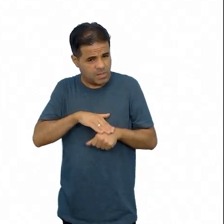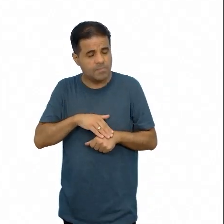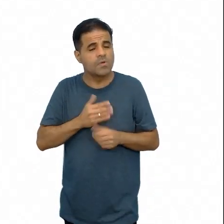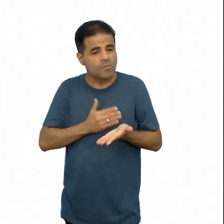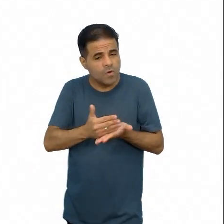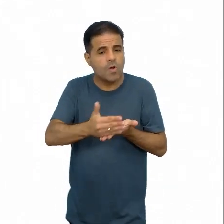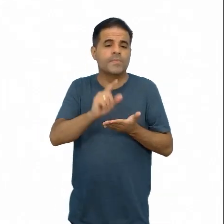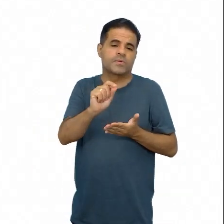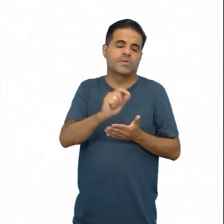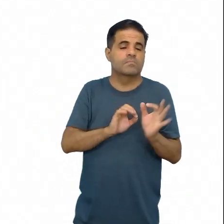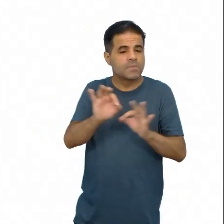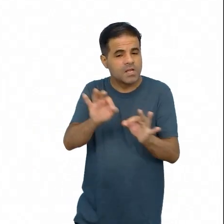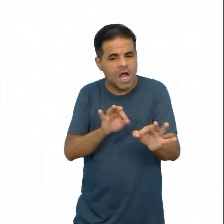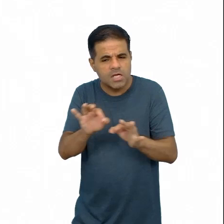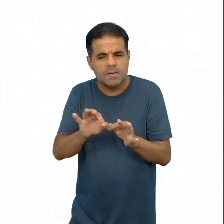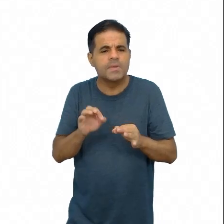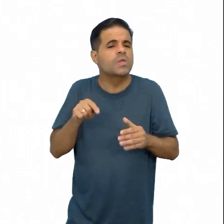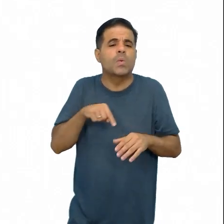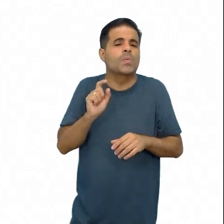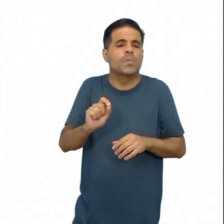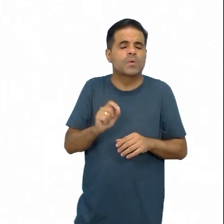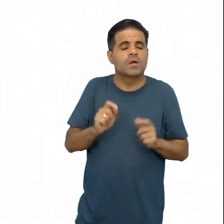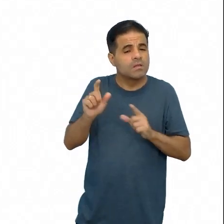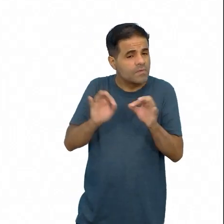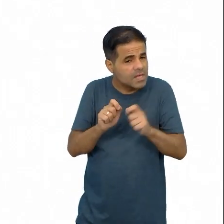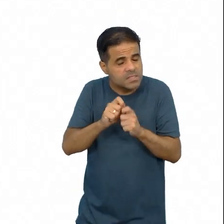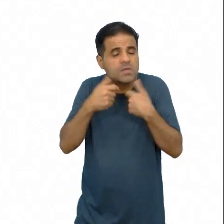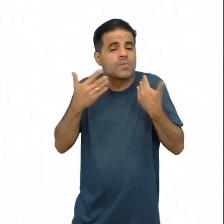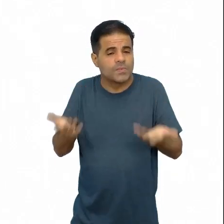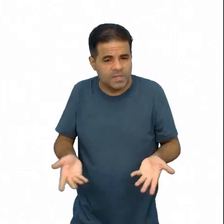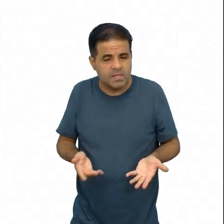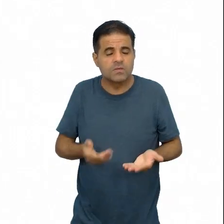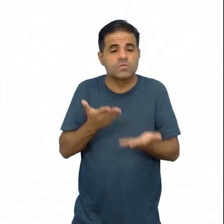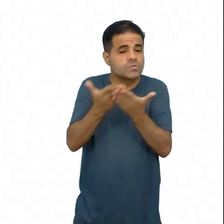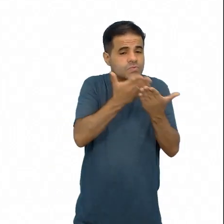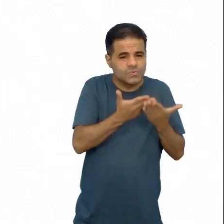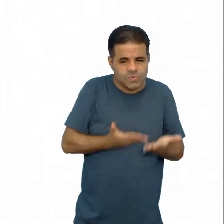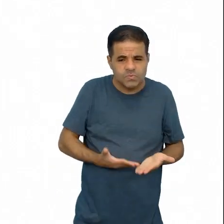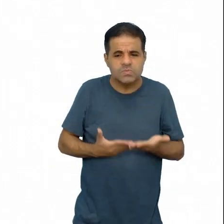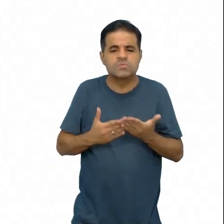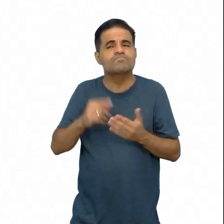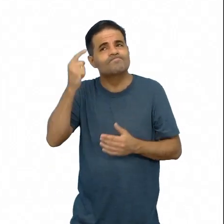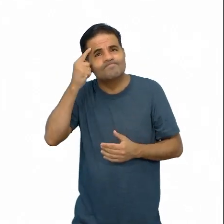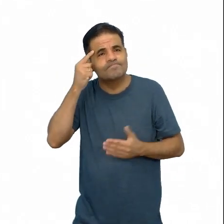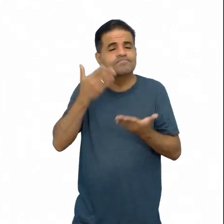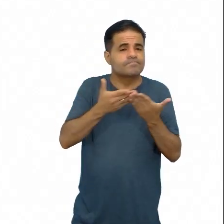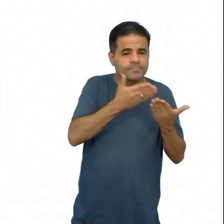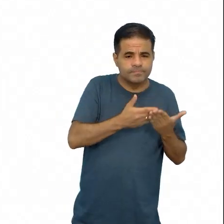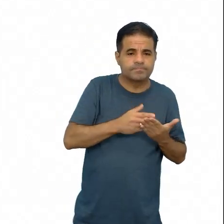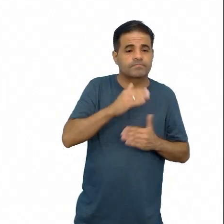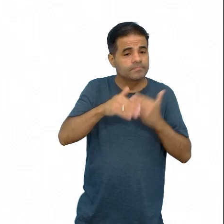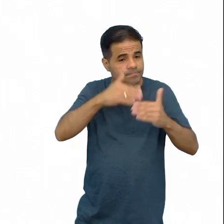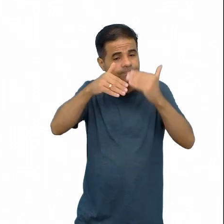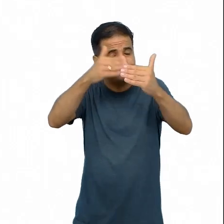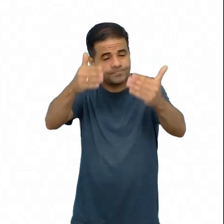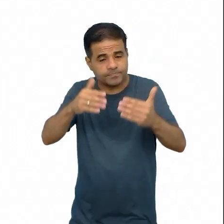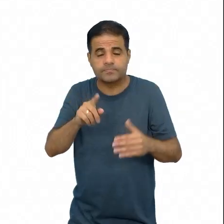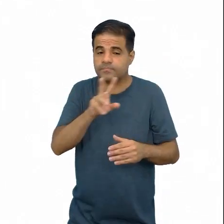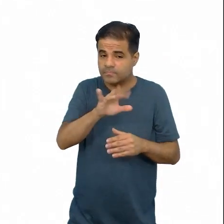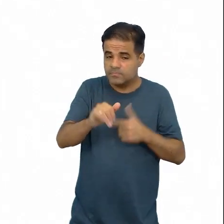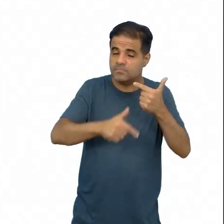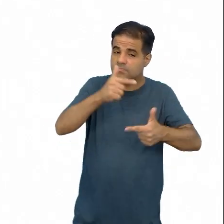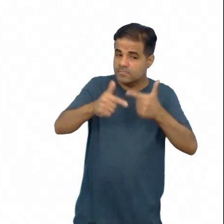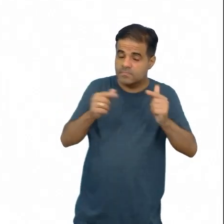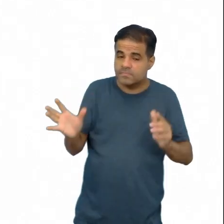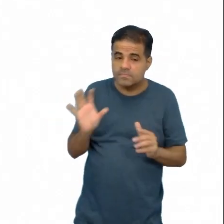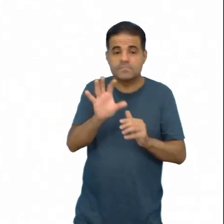vou começar o quê? O meu planejamento. O que é o planejamento que eu tenho que fazer, né? O que os estudantes, né? Que os estudantes vão desenvolver? O que ele vai trabalhar